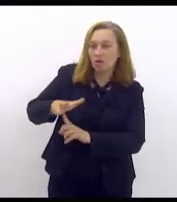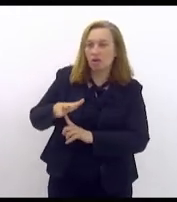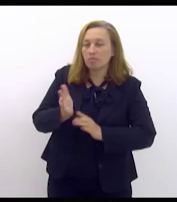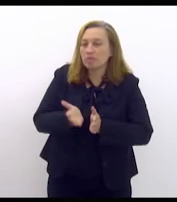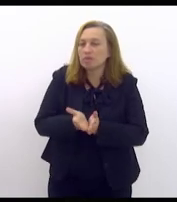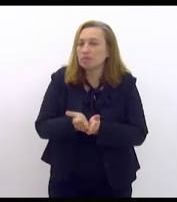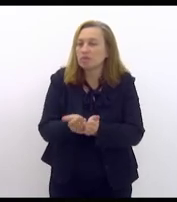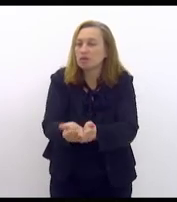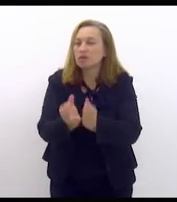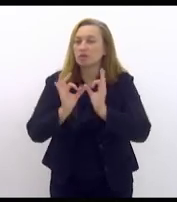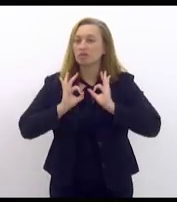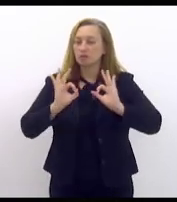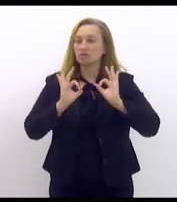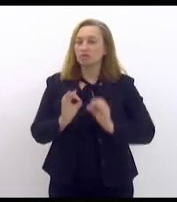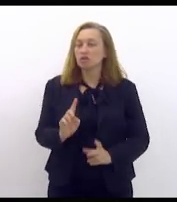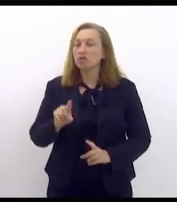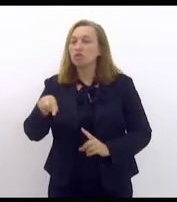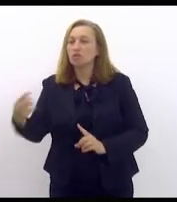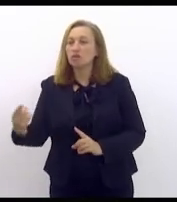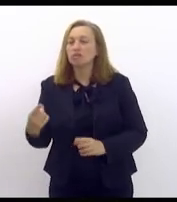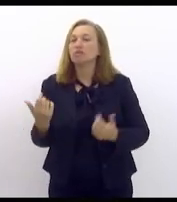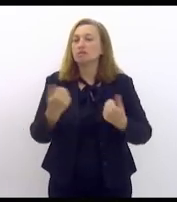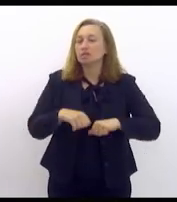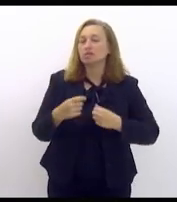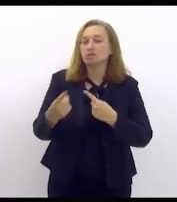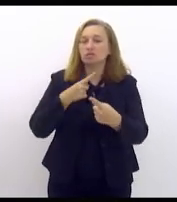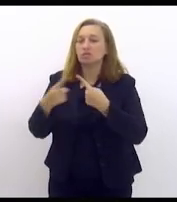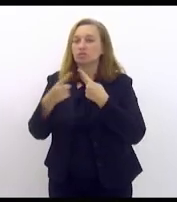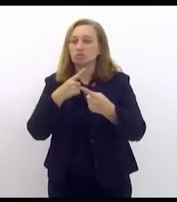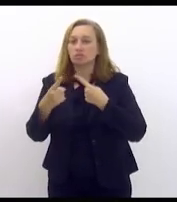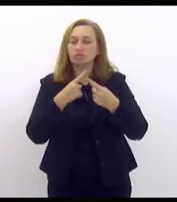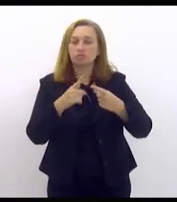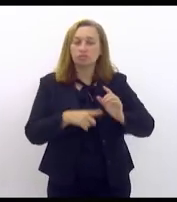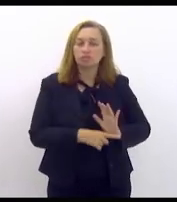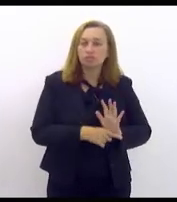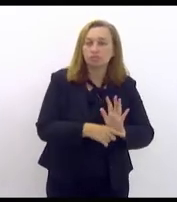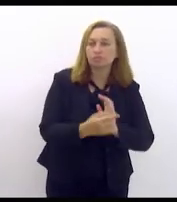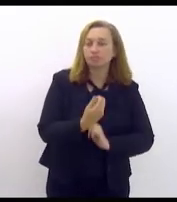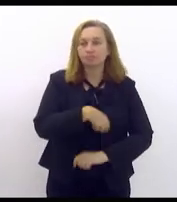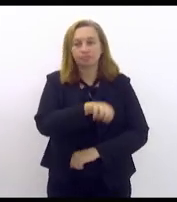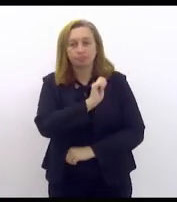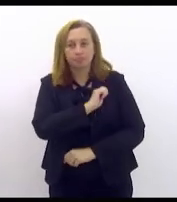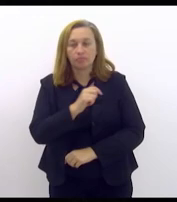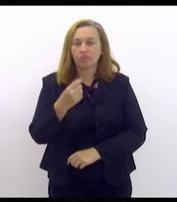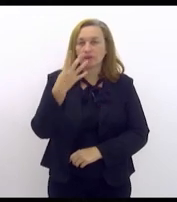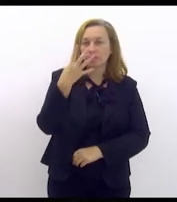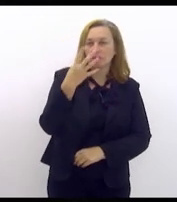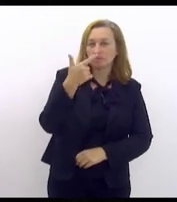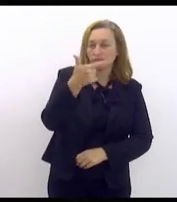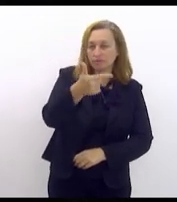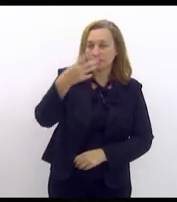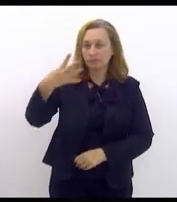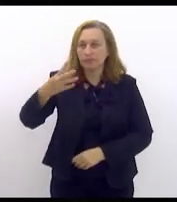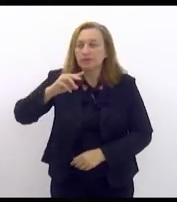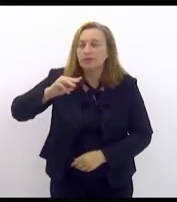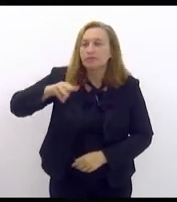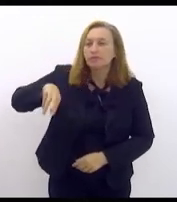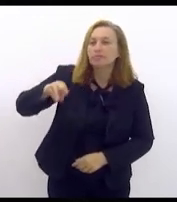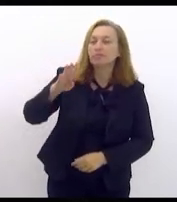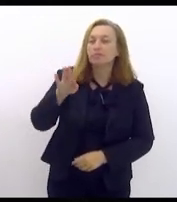que rediscutir os benefícios fiscais da ordem de 24 bilhões que desonera empresas,